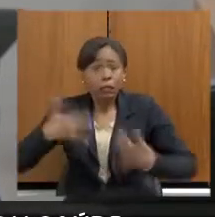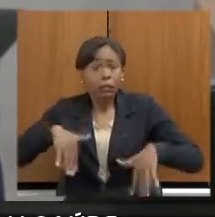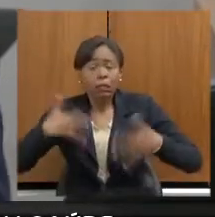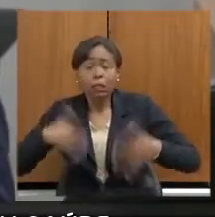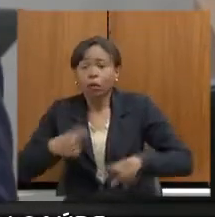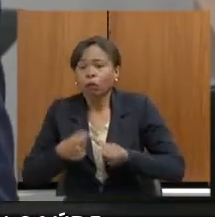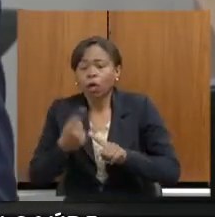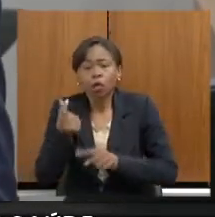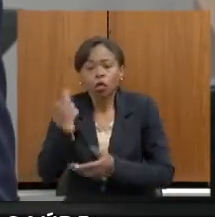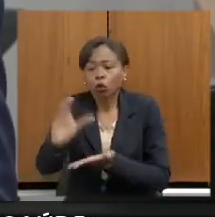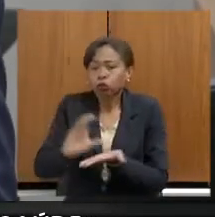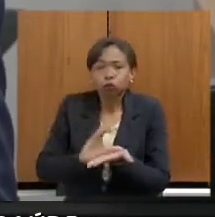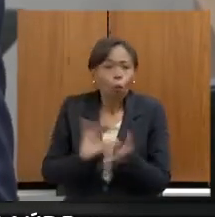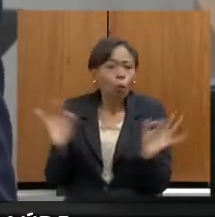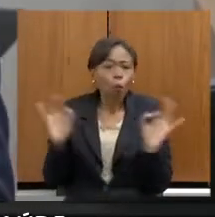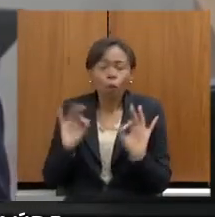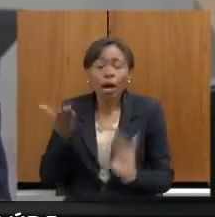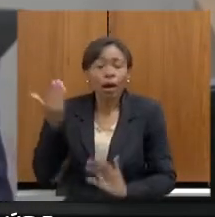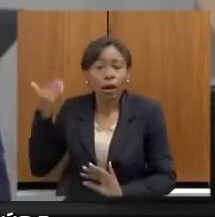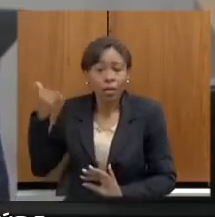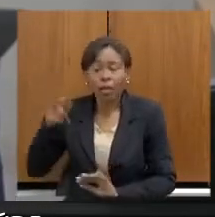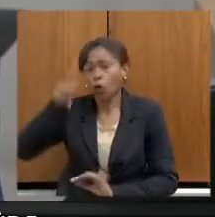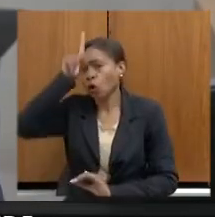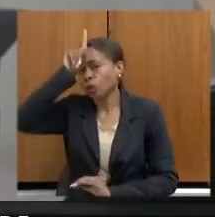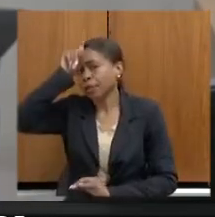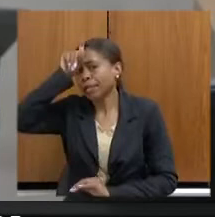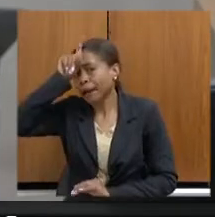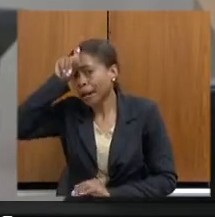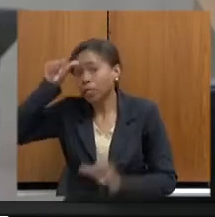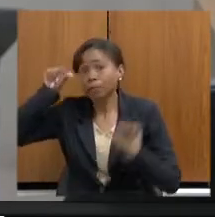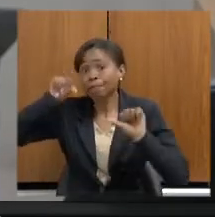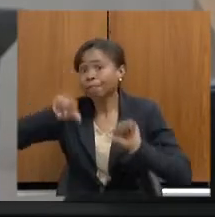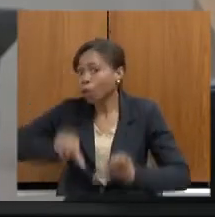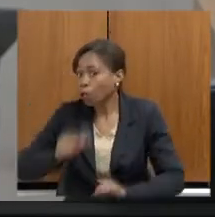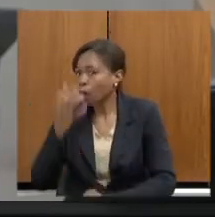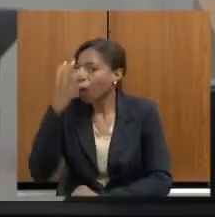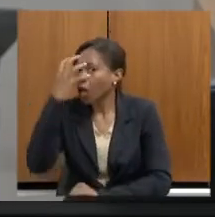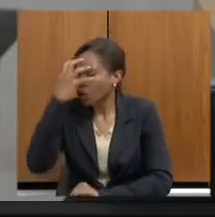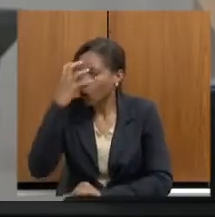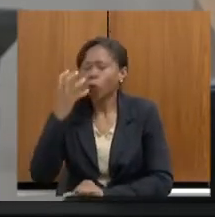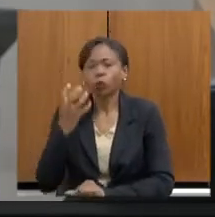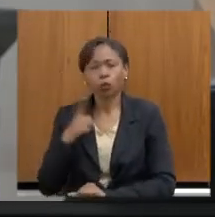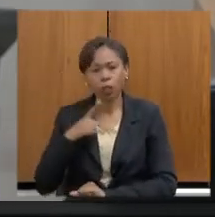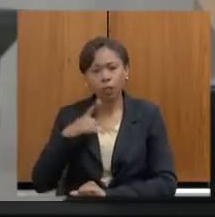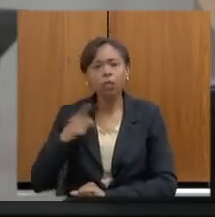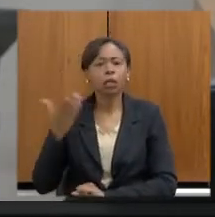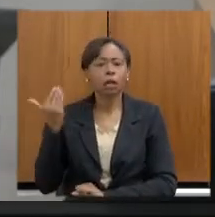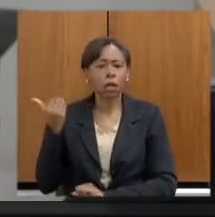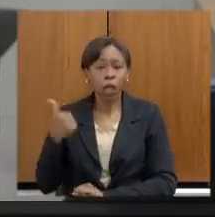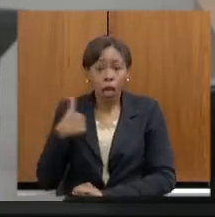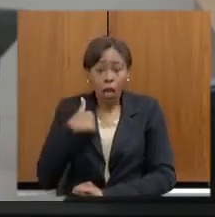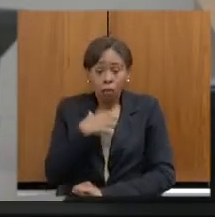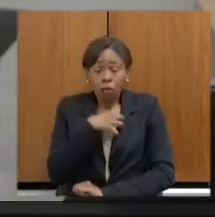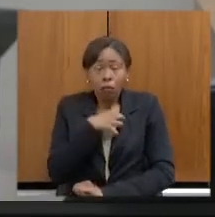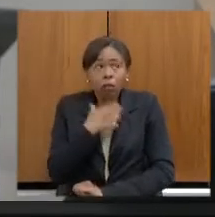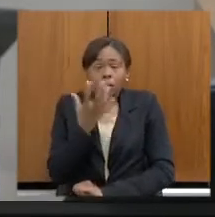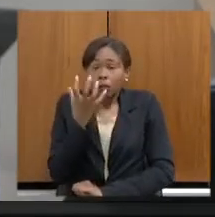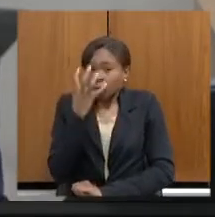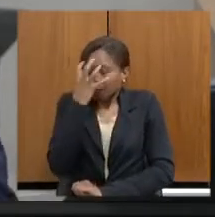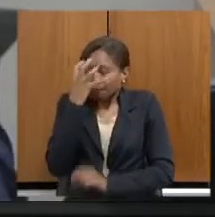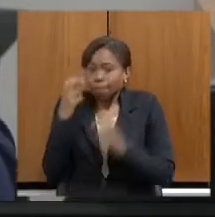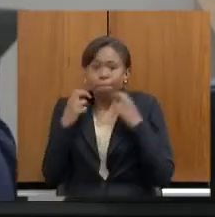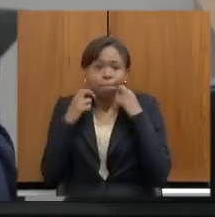os hospitais em situação de vergonha porque o eu me sentia envergonhado